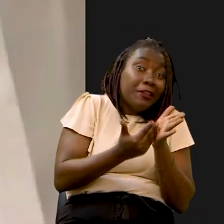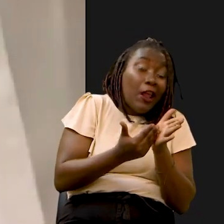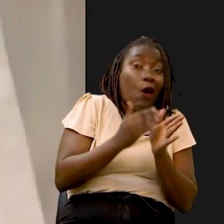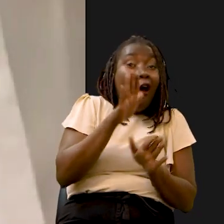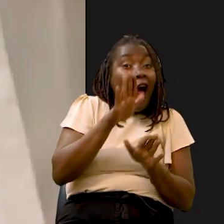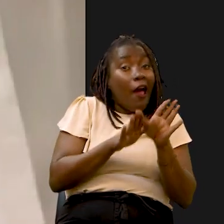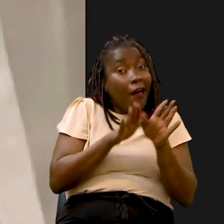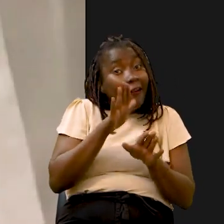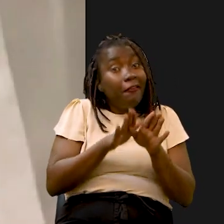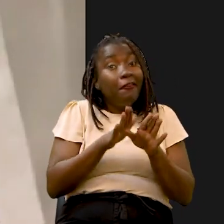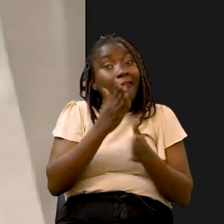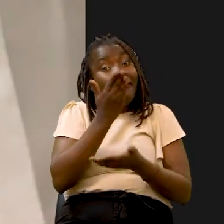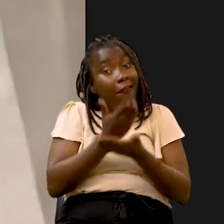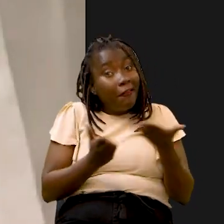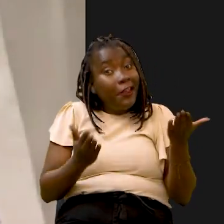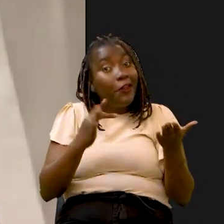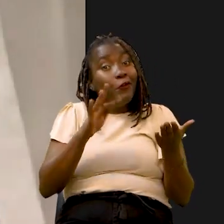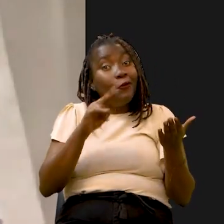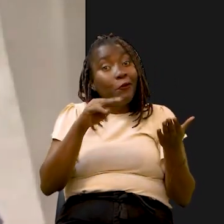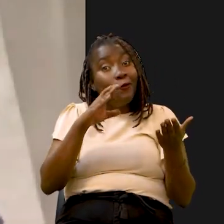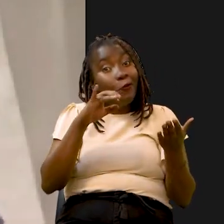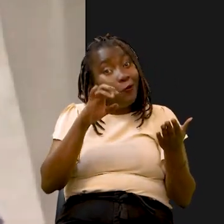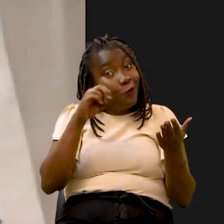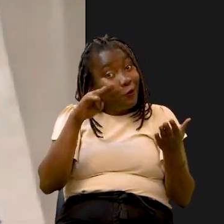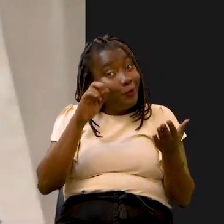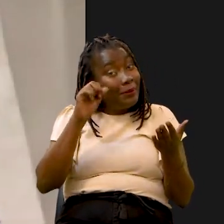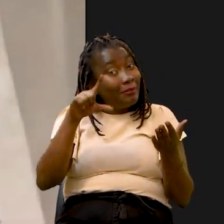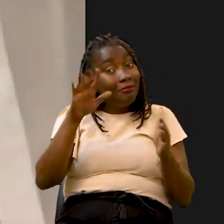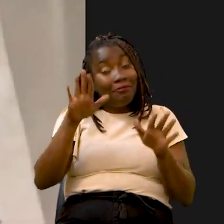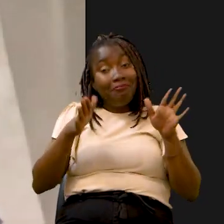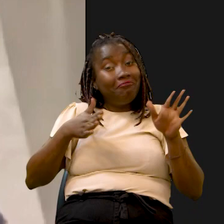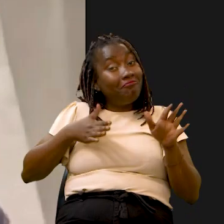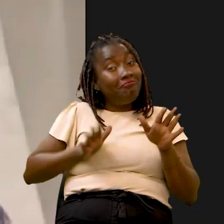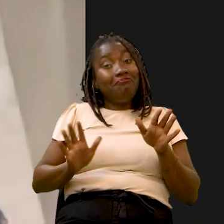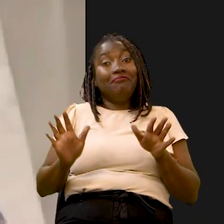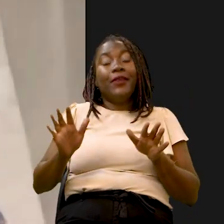ou às vezes até funcional, altamente indesejável.